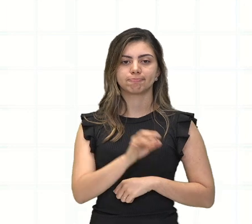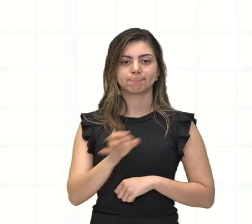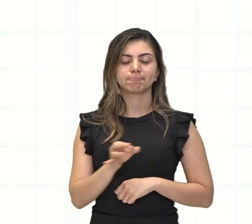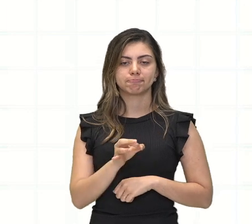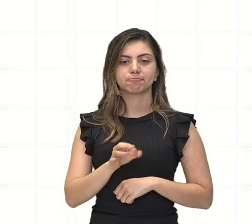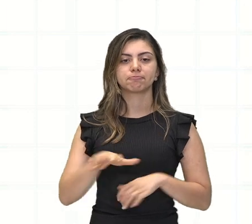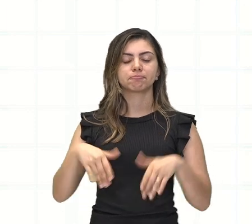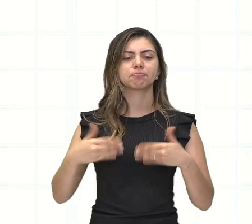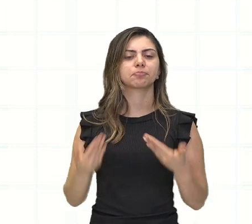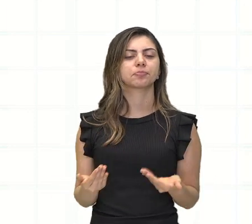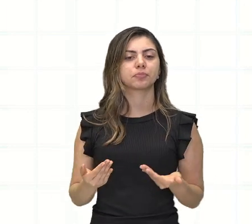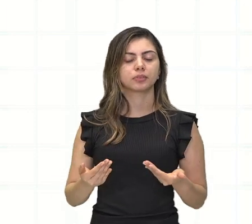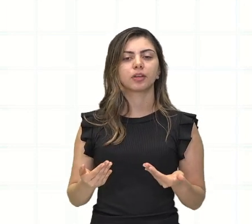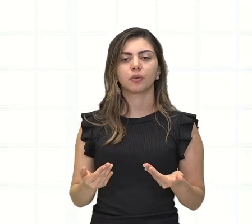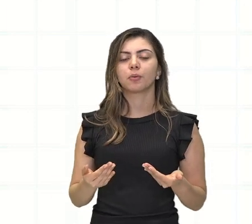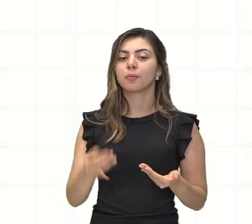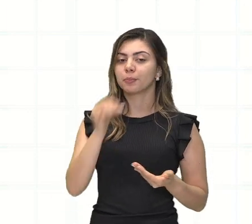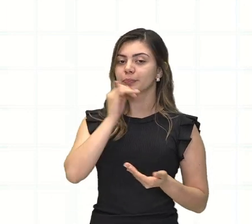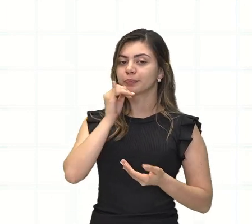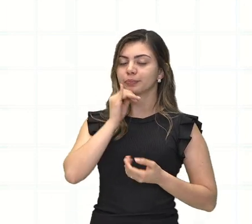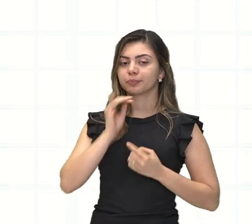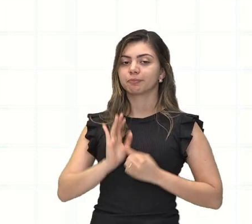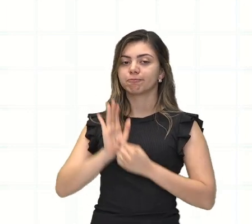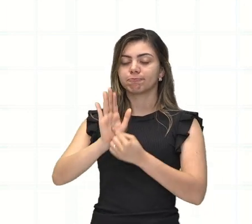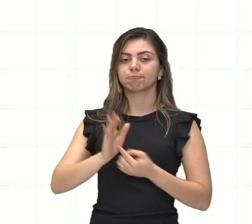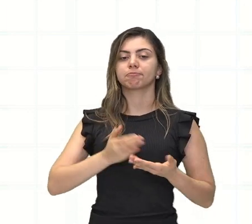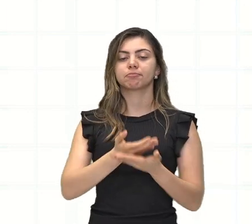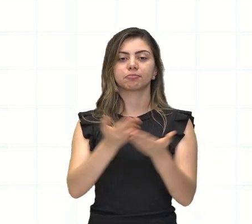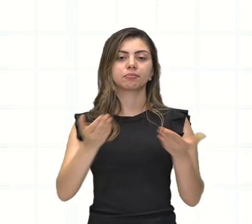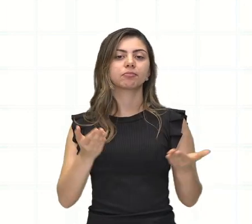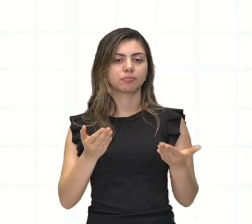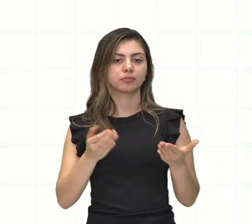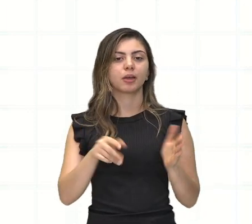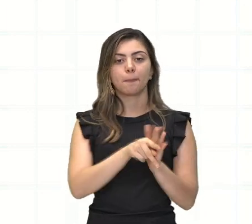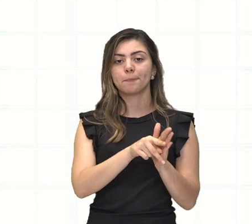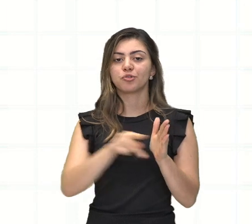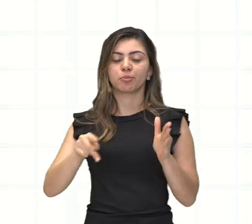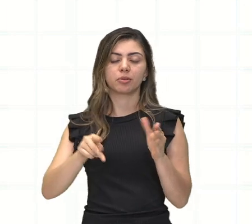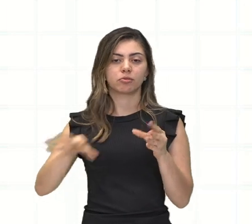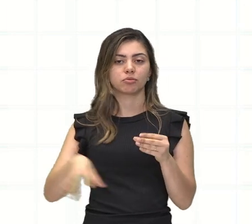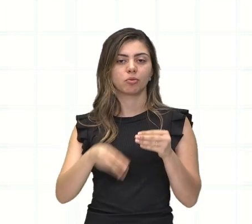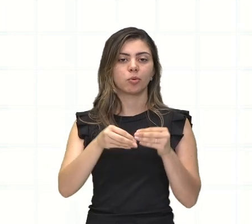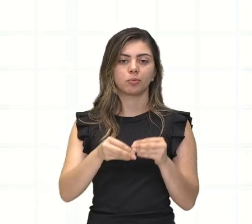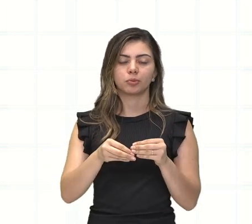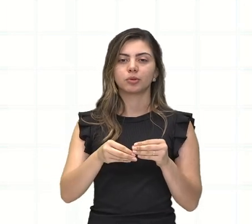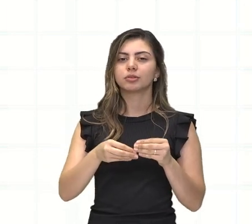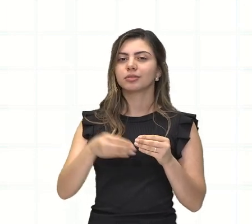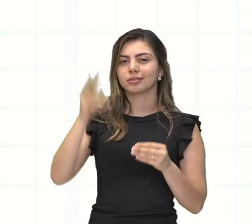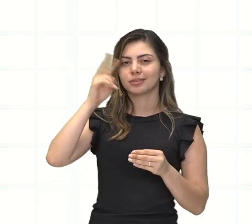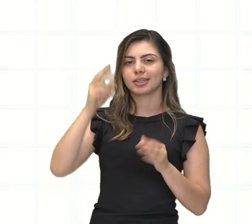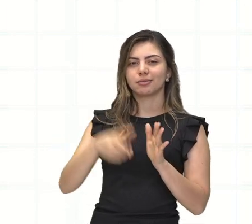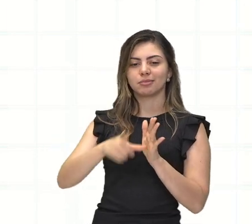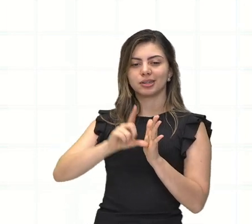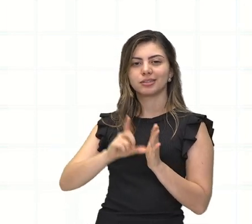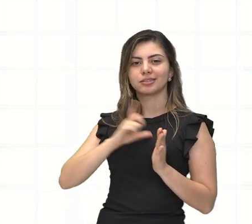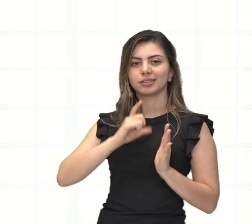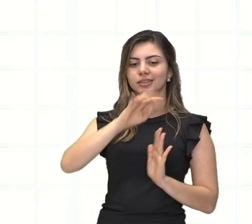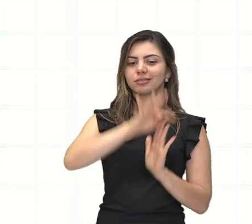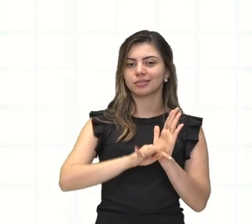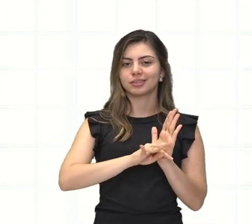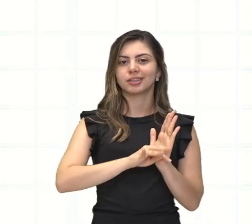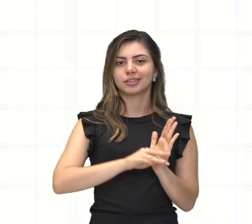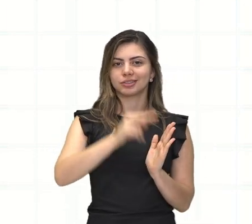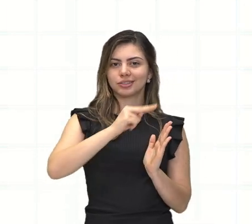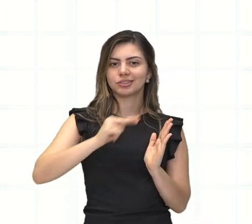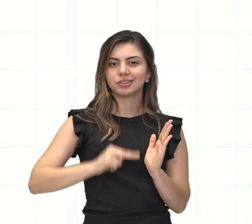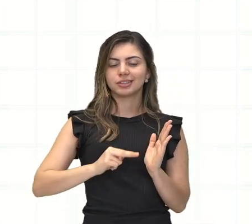certinho? E como exemplo que nós vimos anteriormente, lá do nosso texto